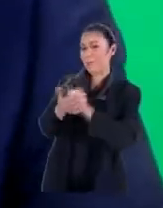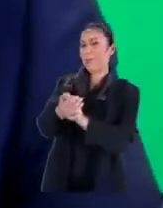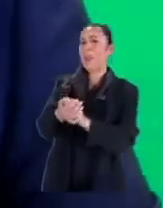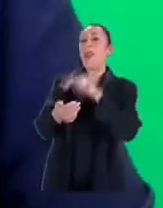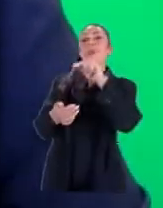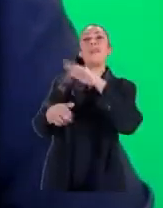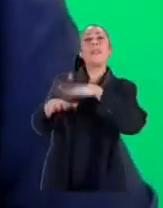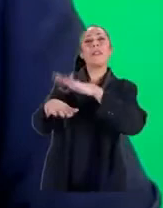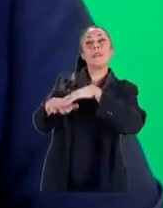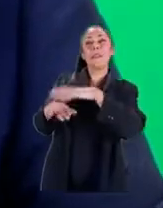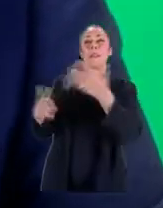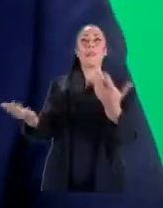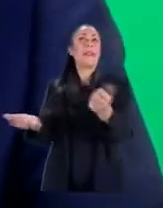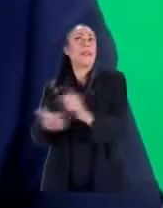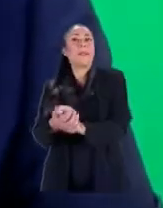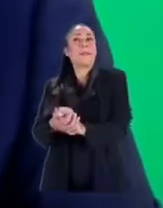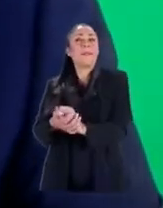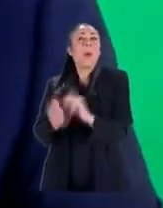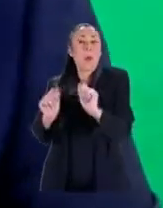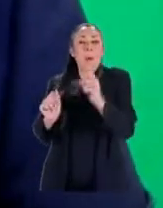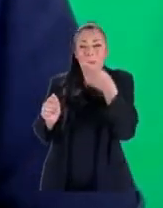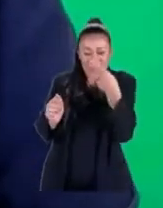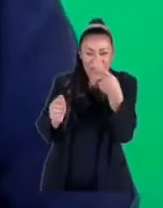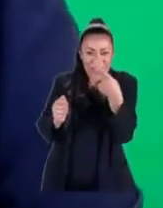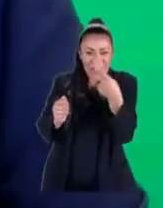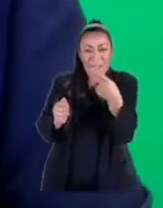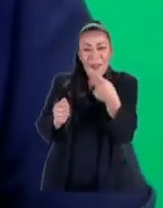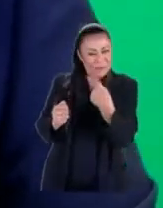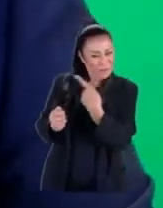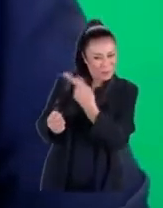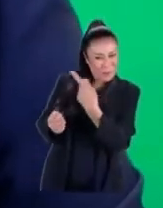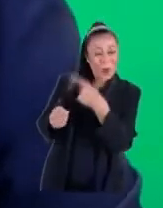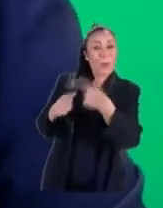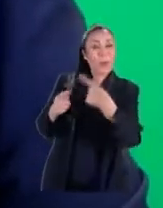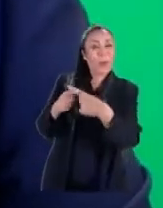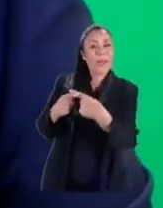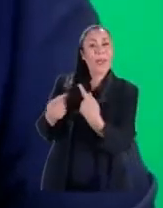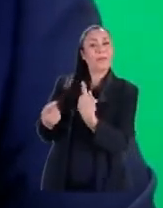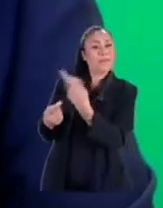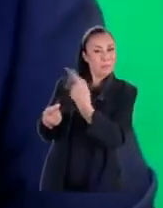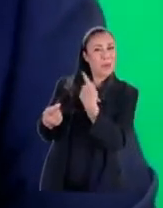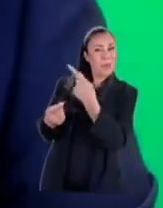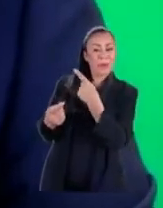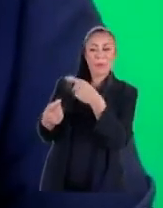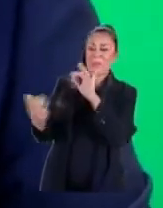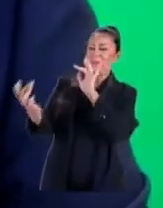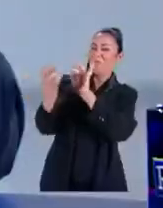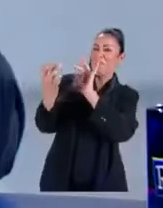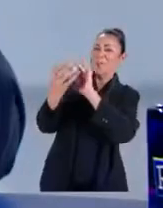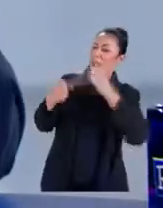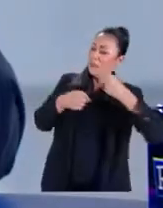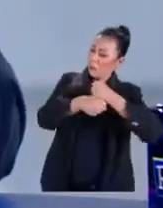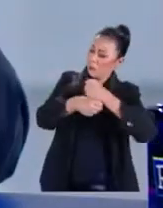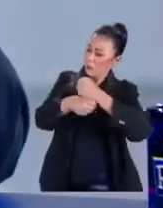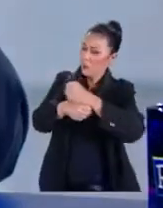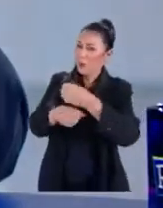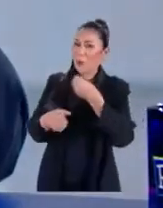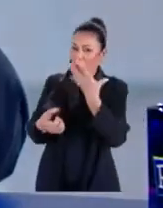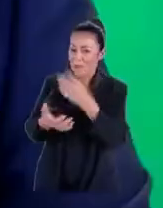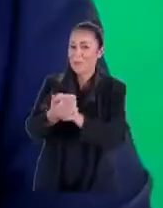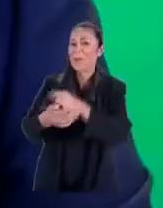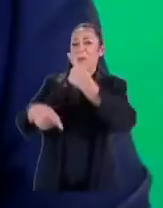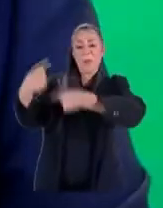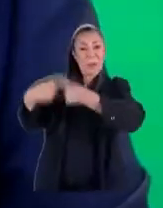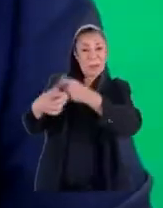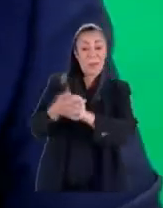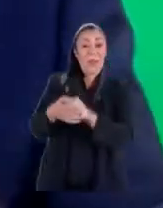está fazendo aquelas... Eu posso falar o que eu quiser com o Lula, porque eu me dou muito bem com o Lula há muitos anos, né? É,